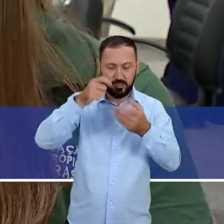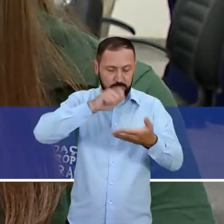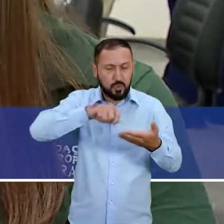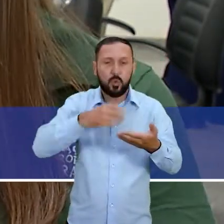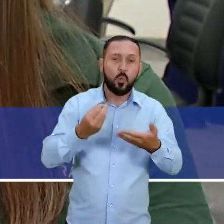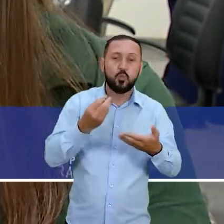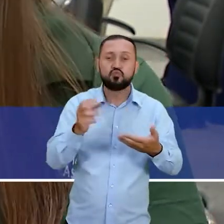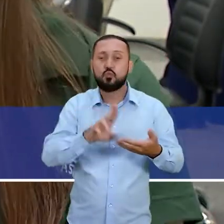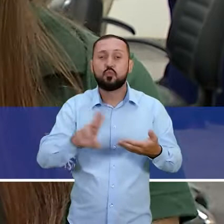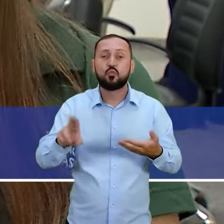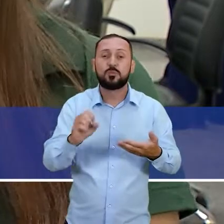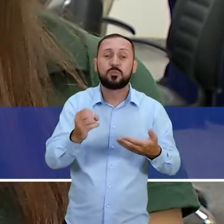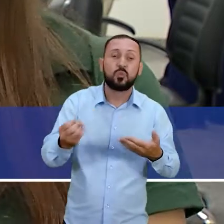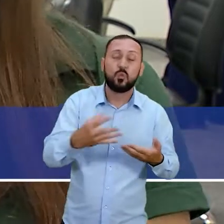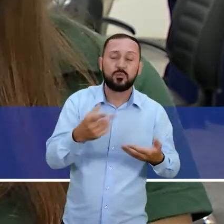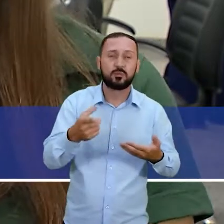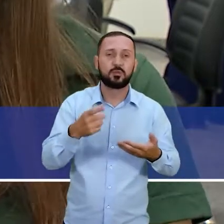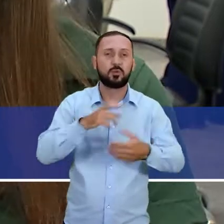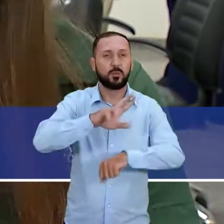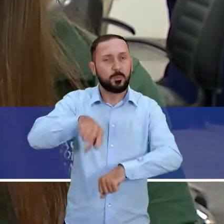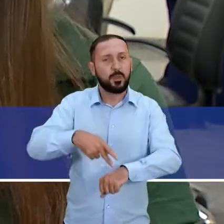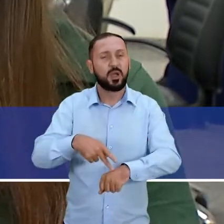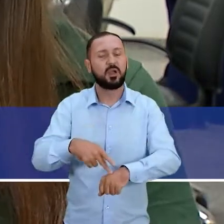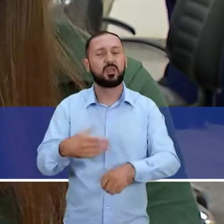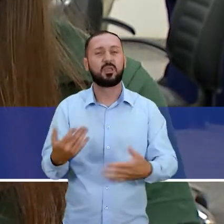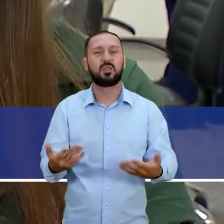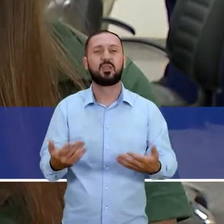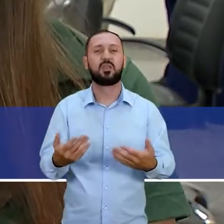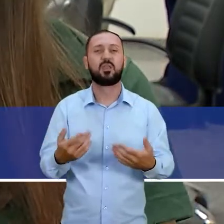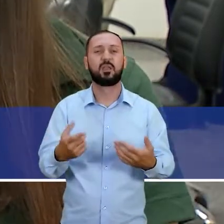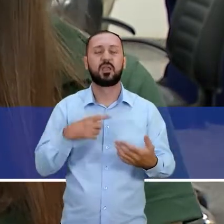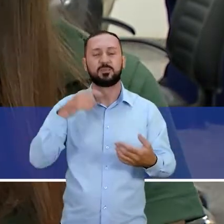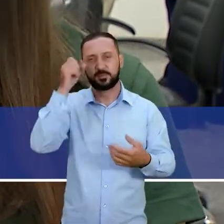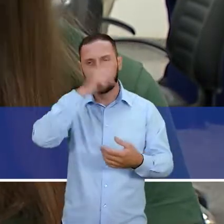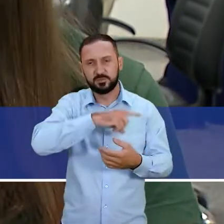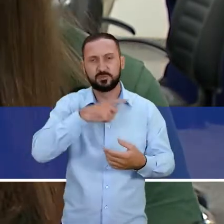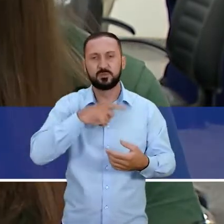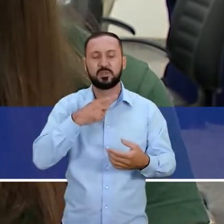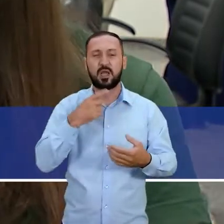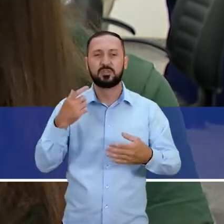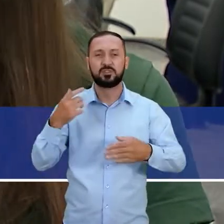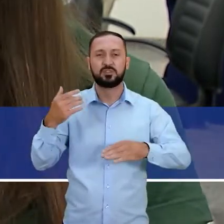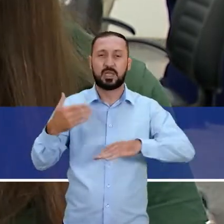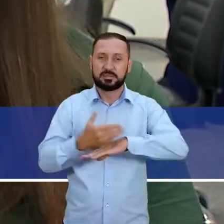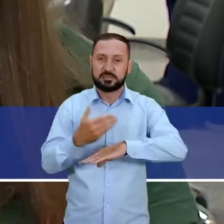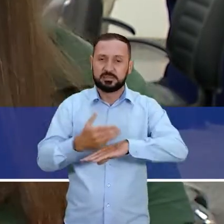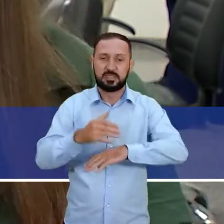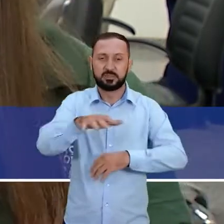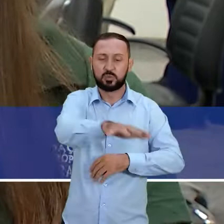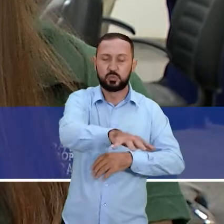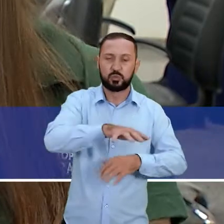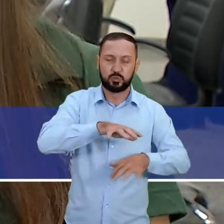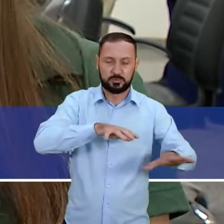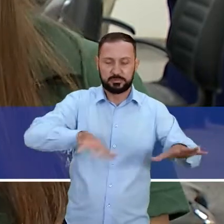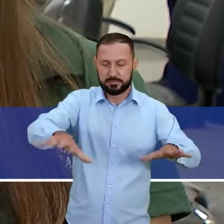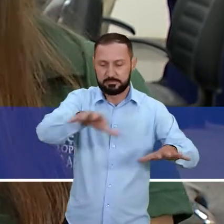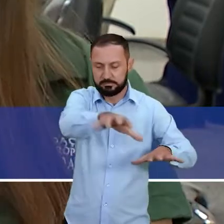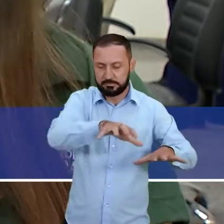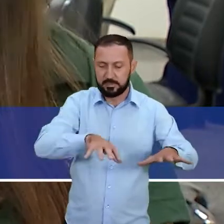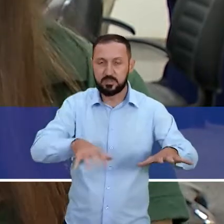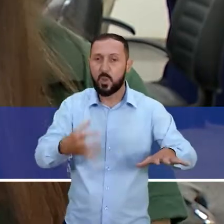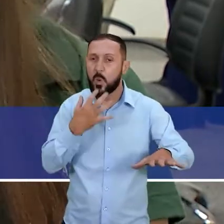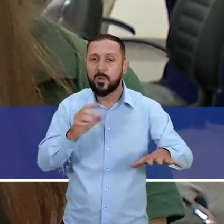dessas espécies. E o parque, pela dificuldade de acesso, né, aos lugares dele, a